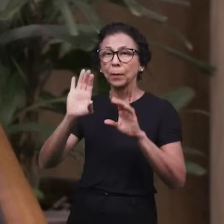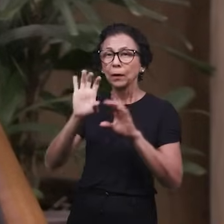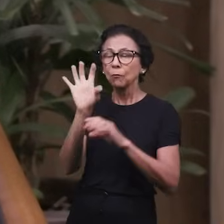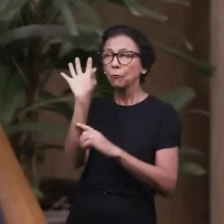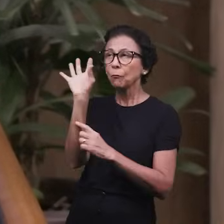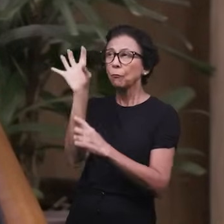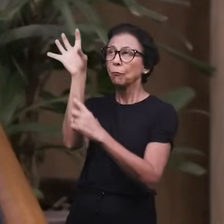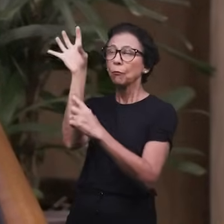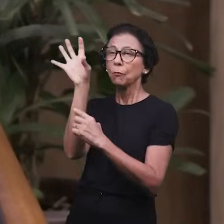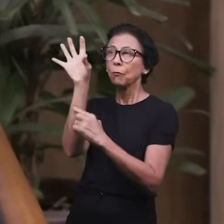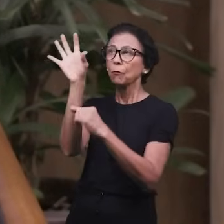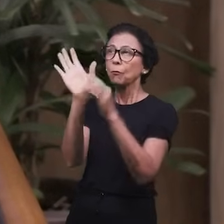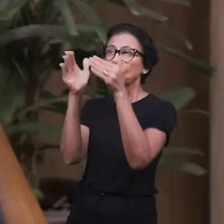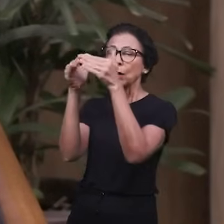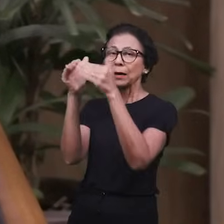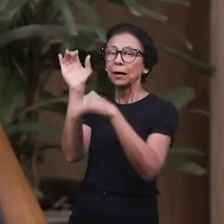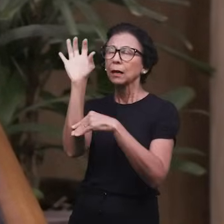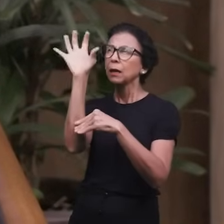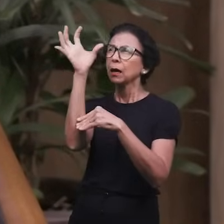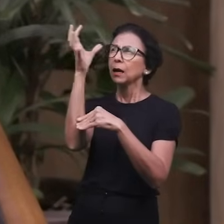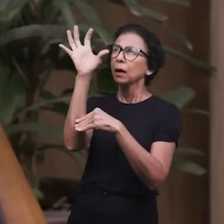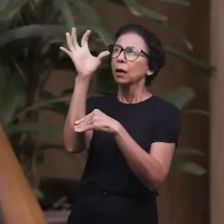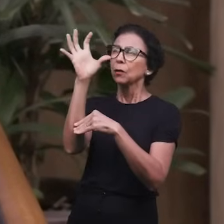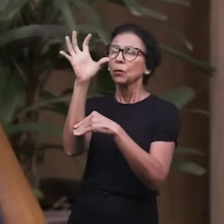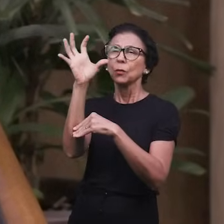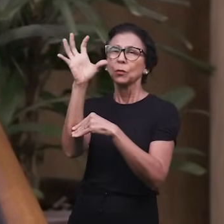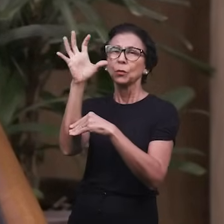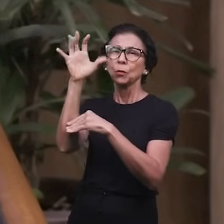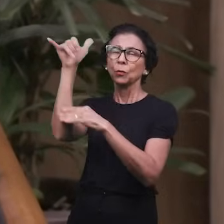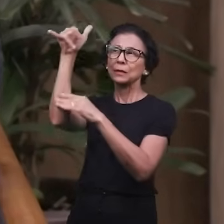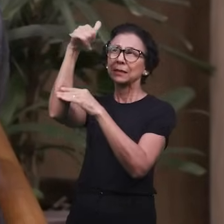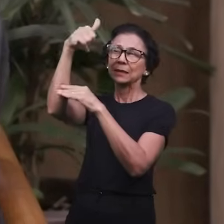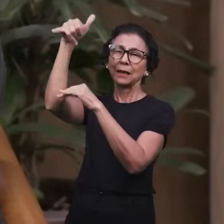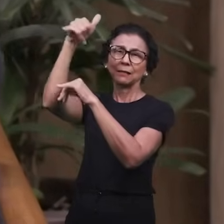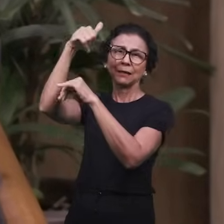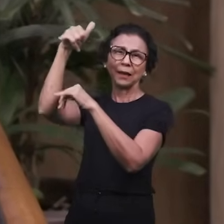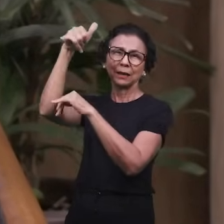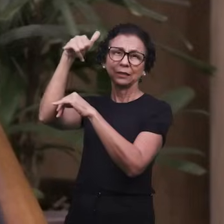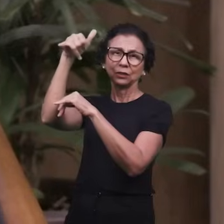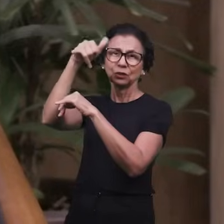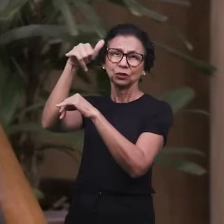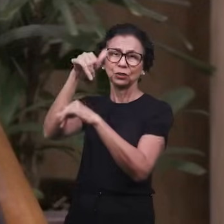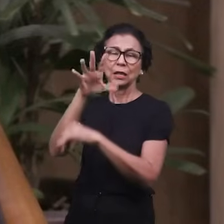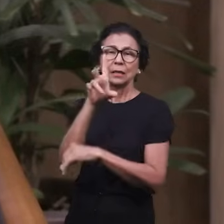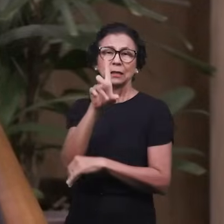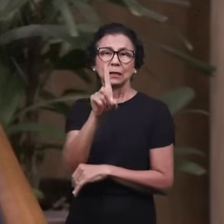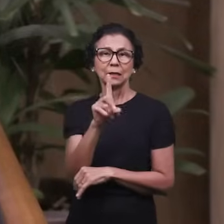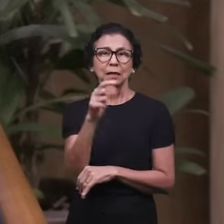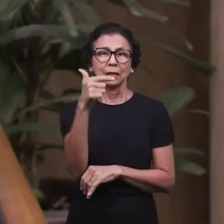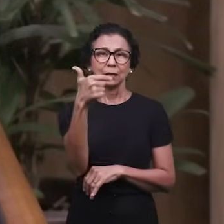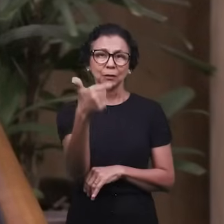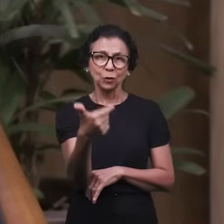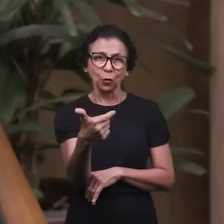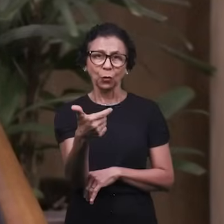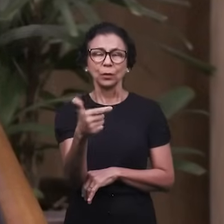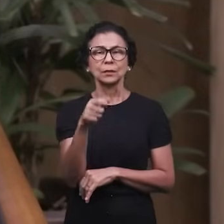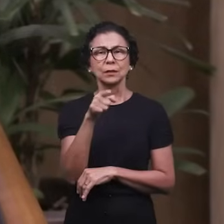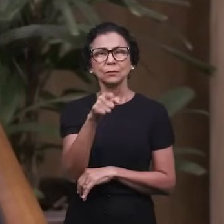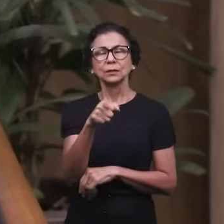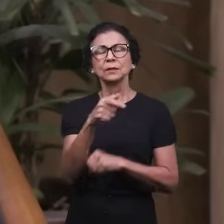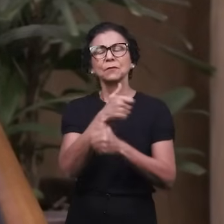da Embratel. E se ele apontar, você vai ter aberto, né, na sua casa vários